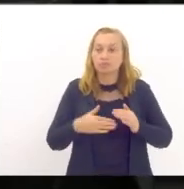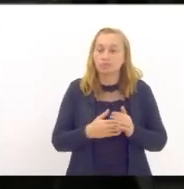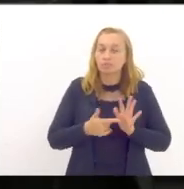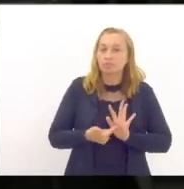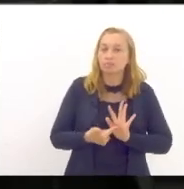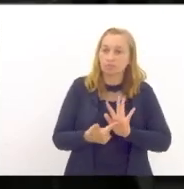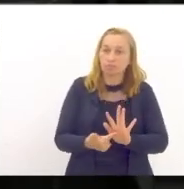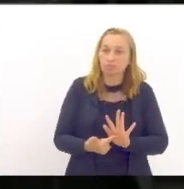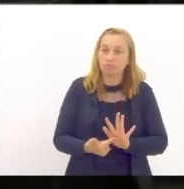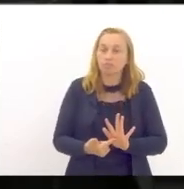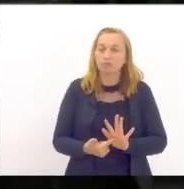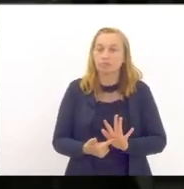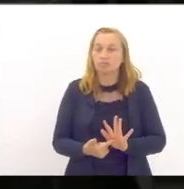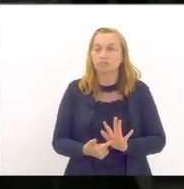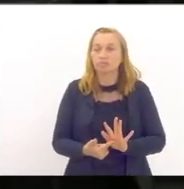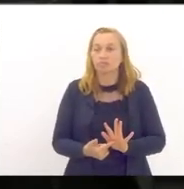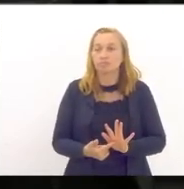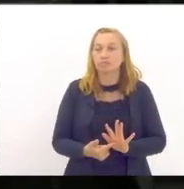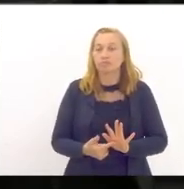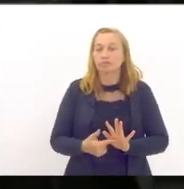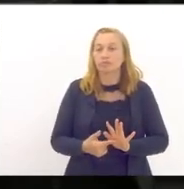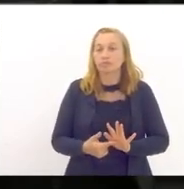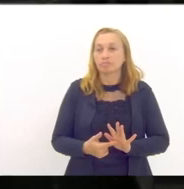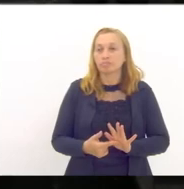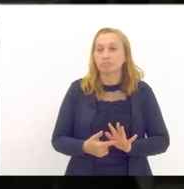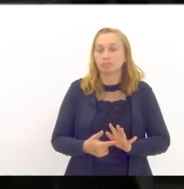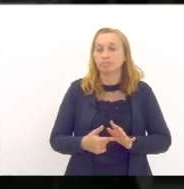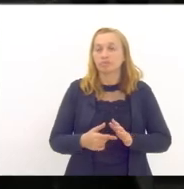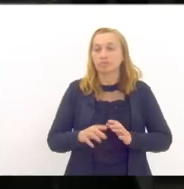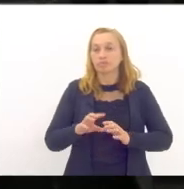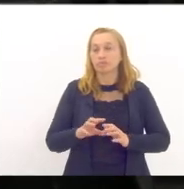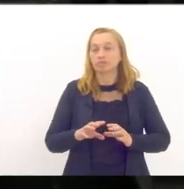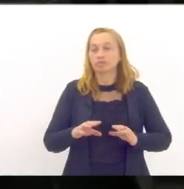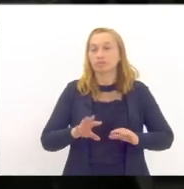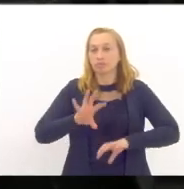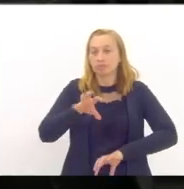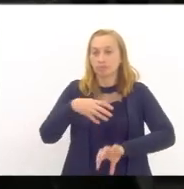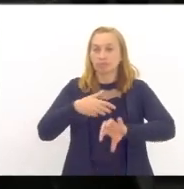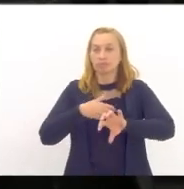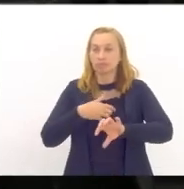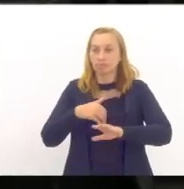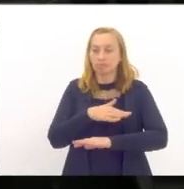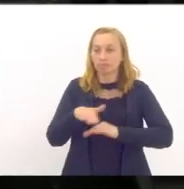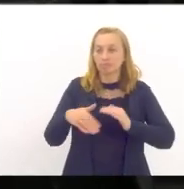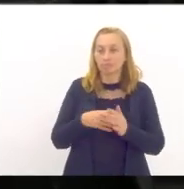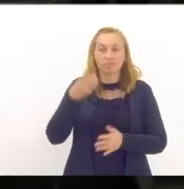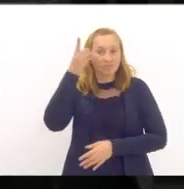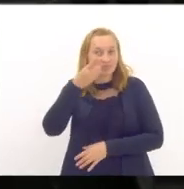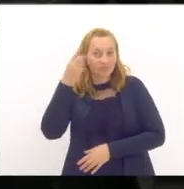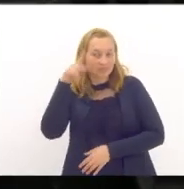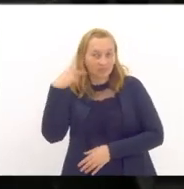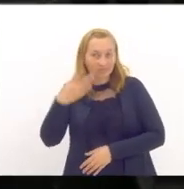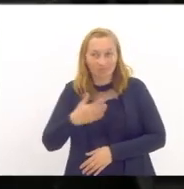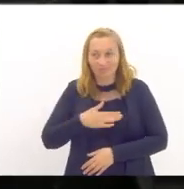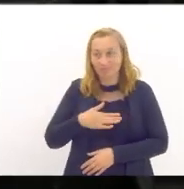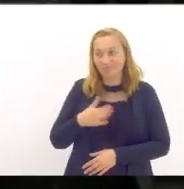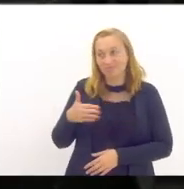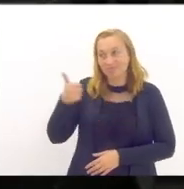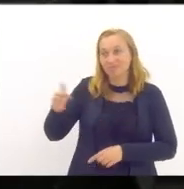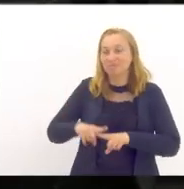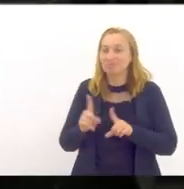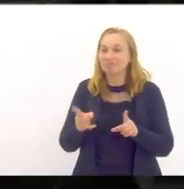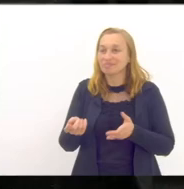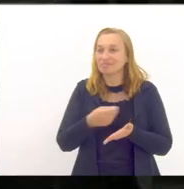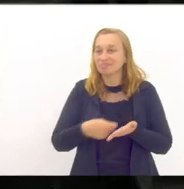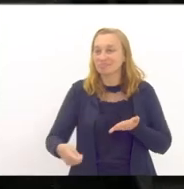exposto, é de se esperar que a simpatia dos senhores e das senhoras parlamentares comigo não seja das maiores. Mas as assinaturas